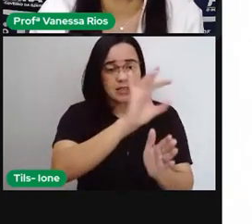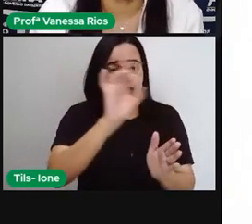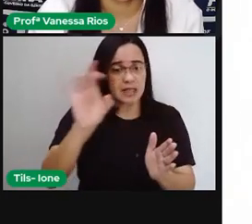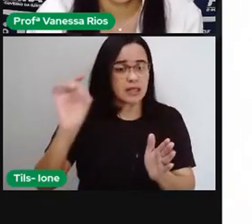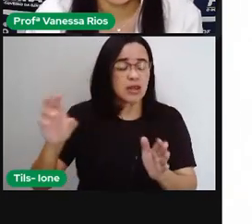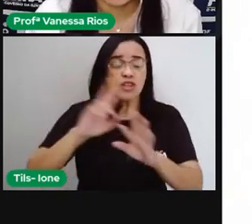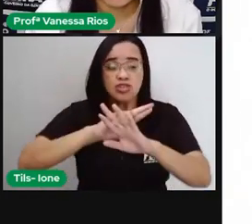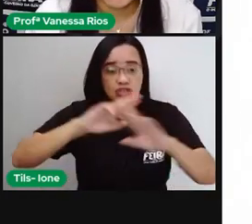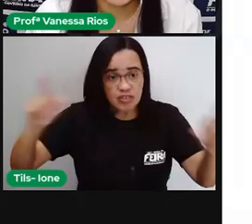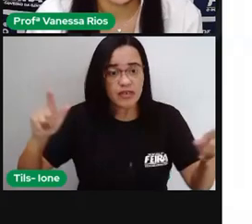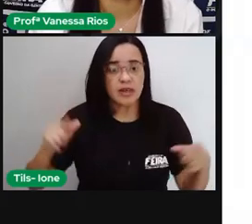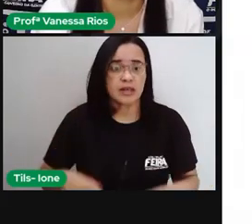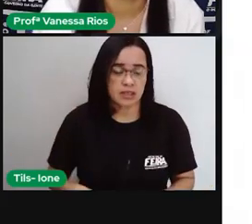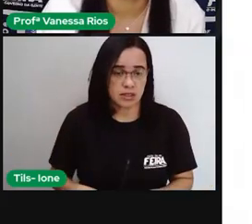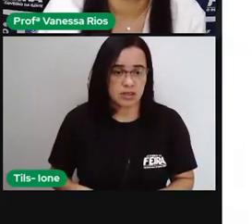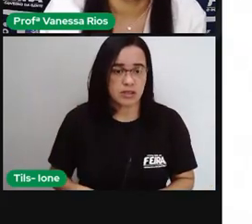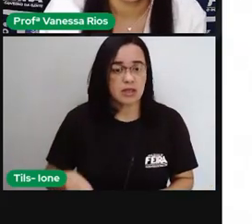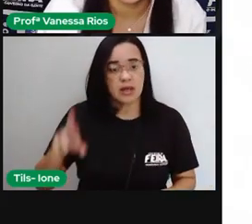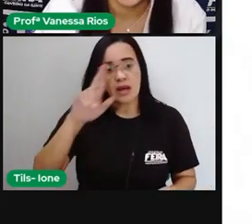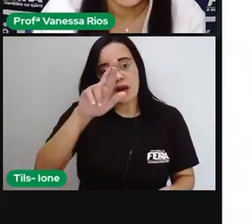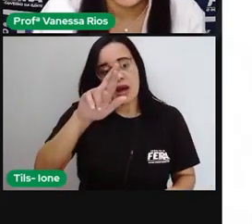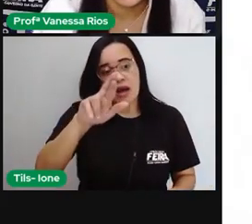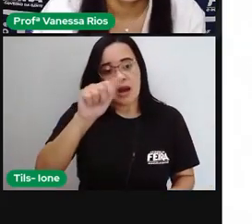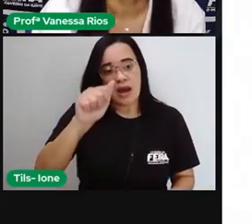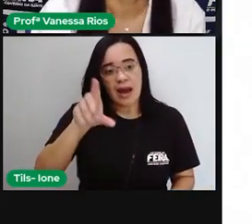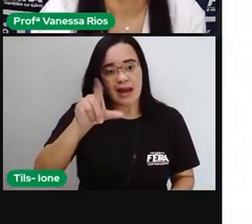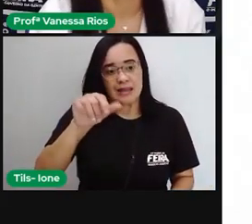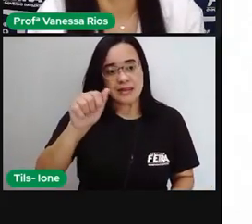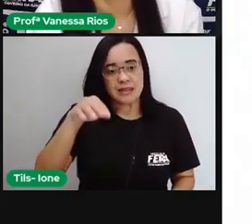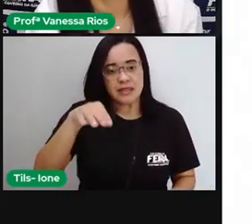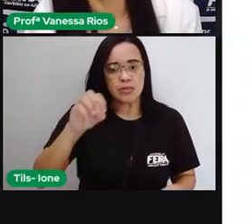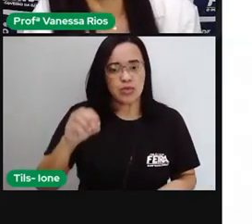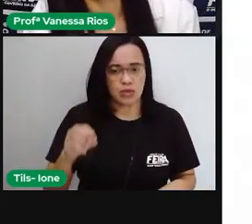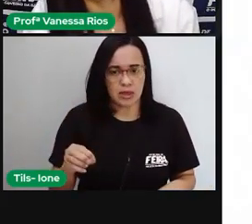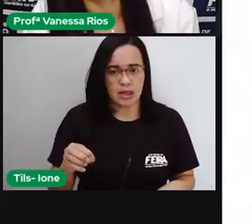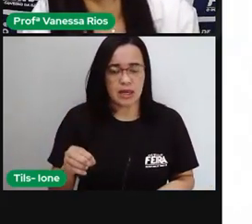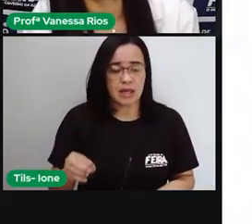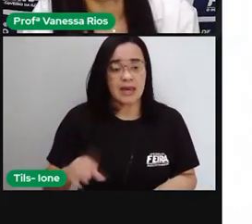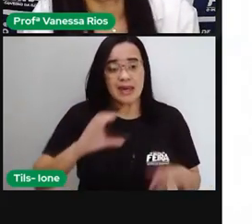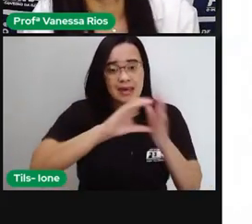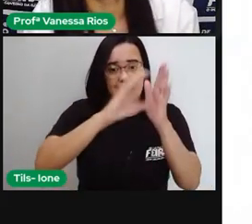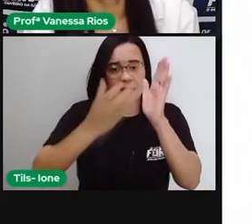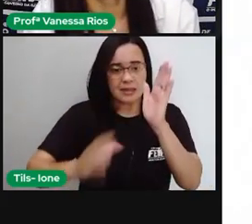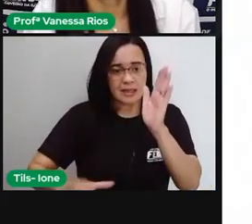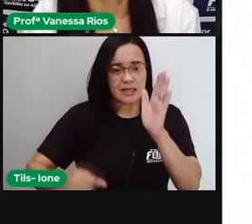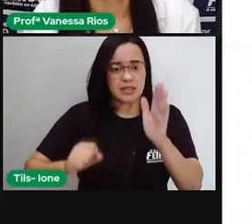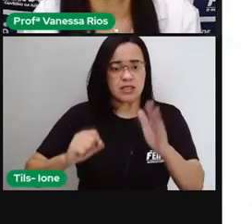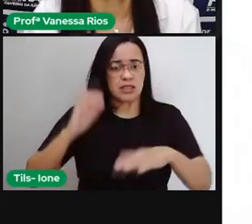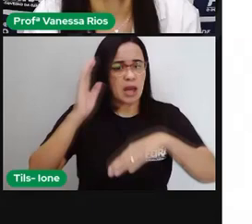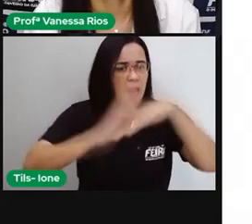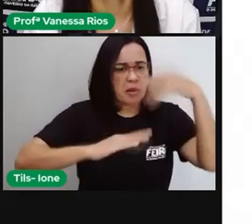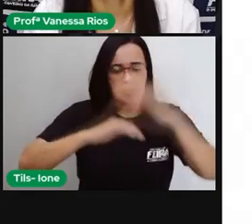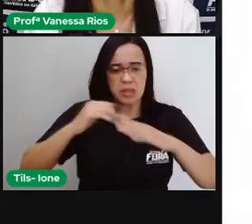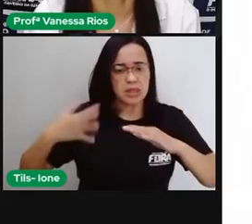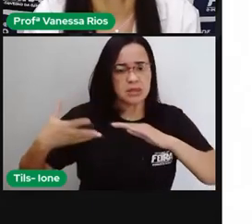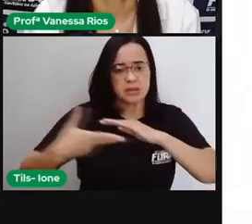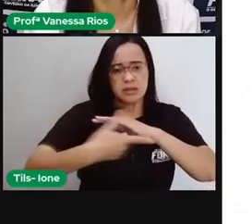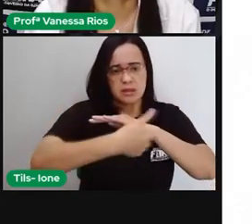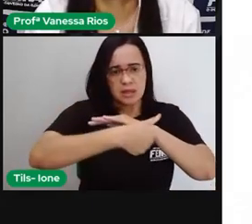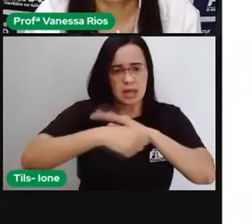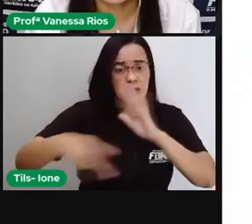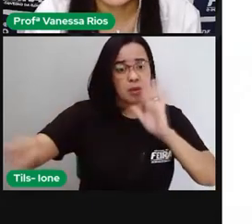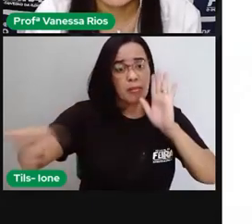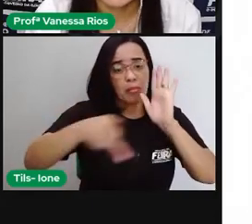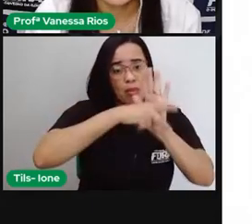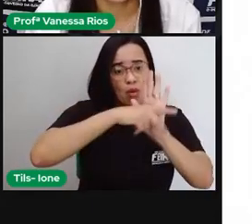ou os próprios costumes pertencentes a uma etnia, como se fosse aí pertencente a uma raça. Mas é importante a gente